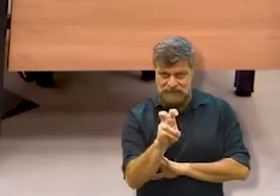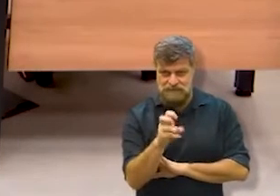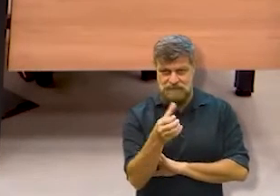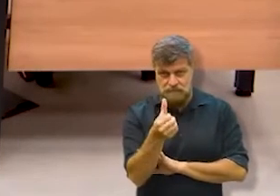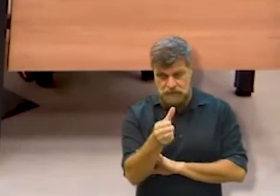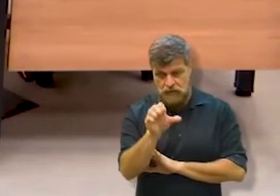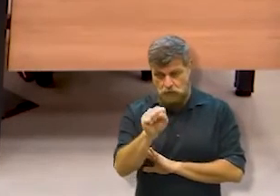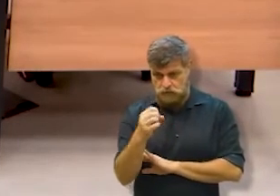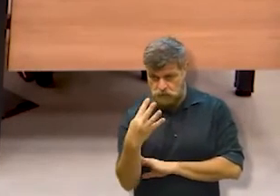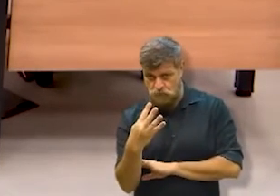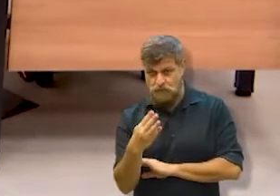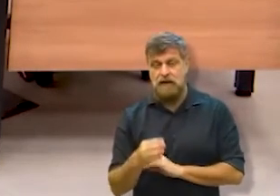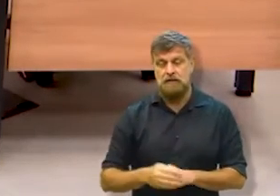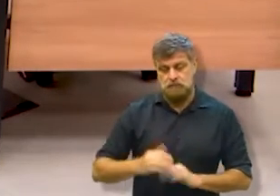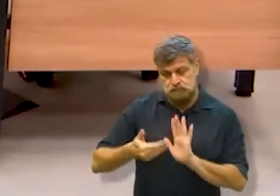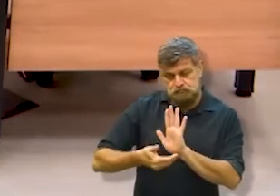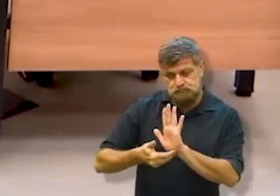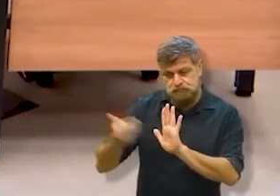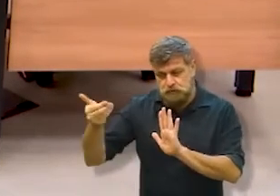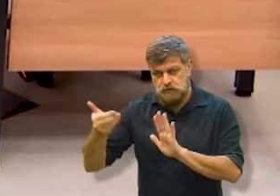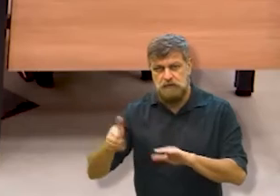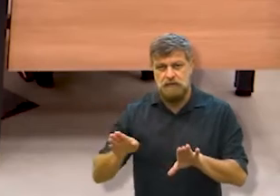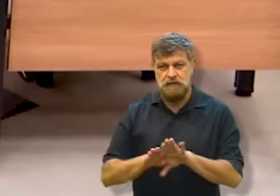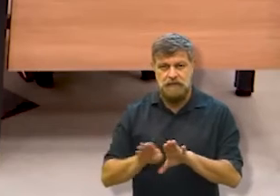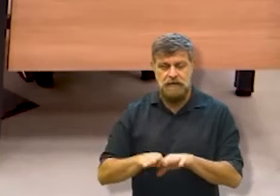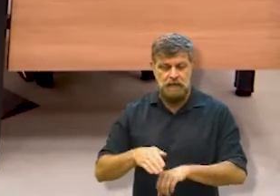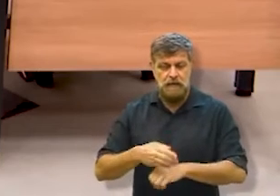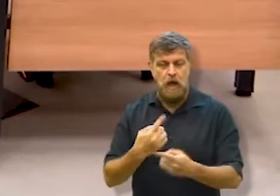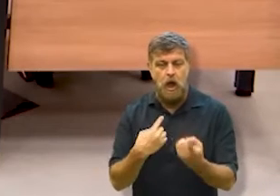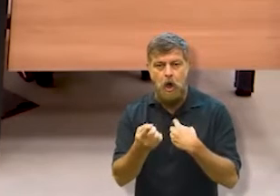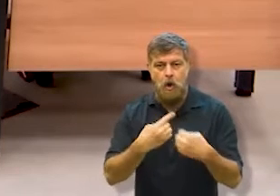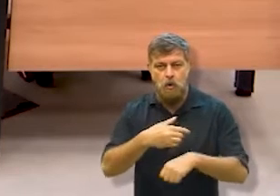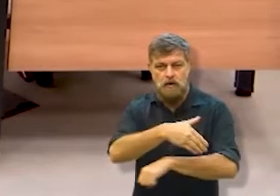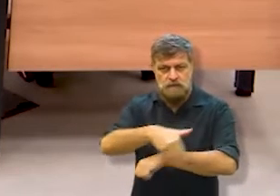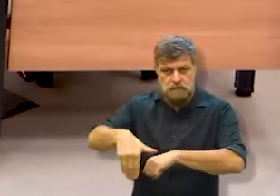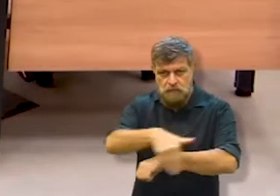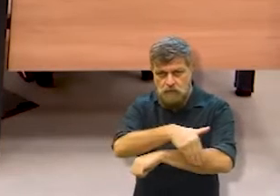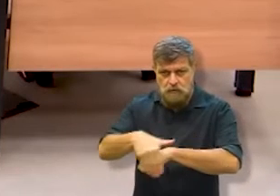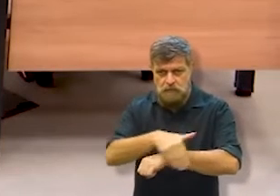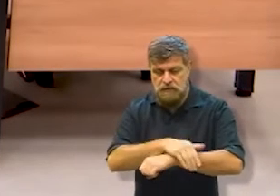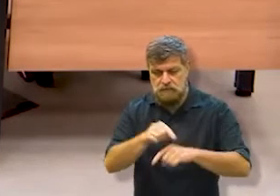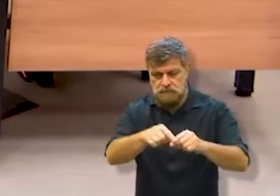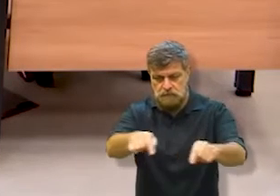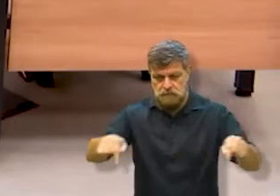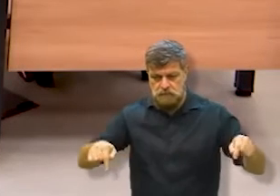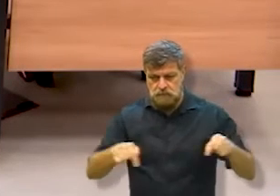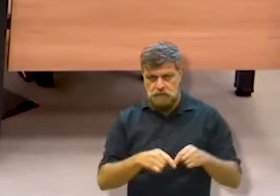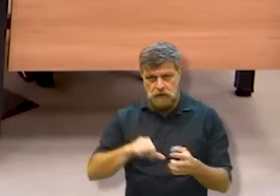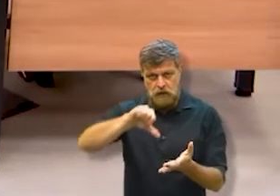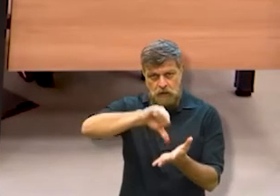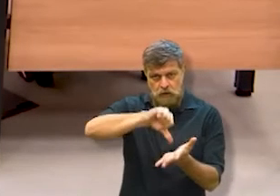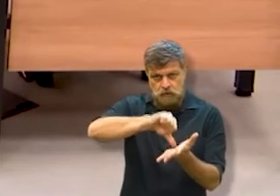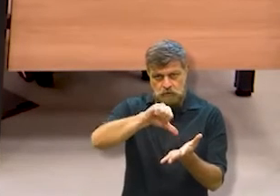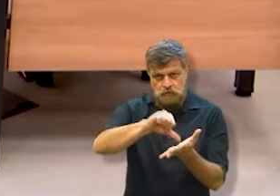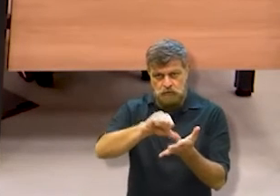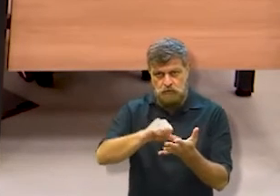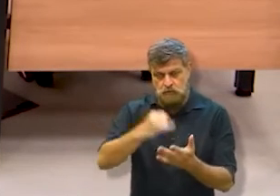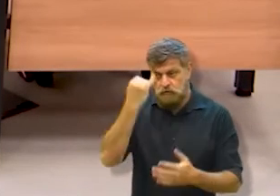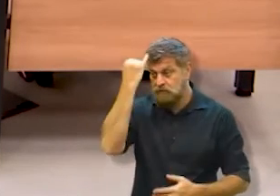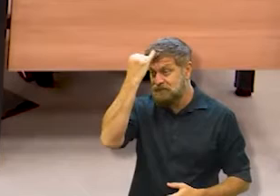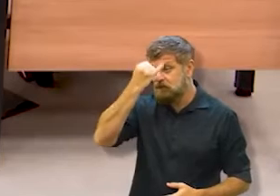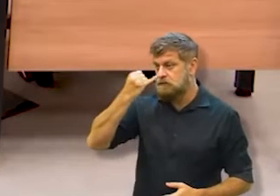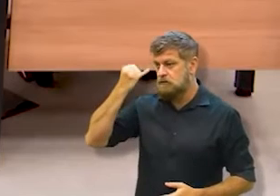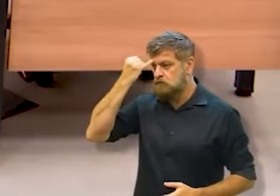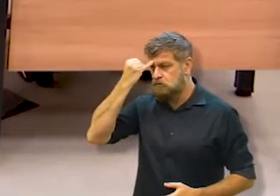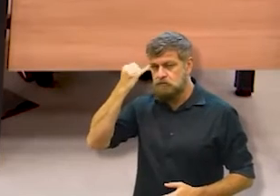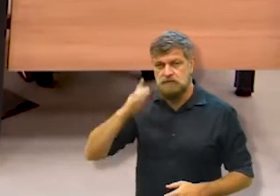Lei 15.684, de 22 de outubro de 2018, que denomina vias públicas do loteamento Núcleo Residencial